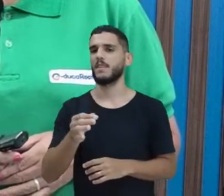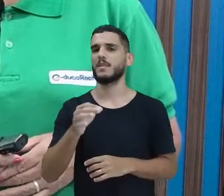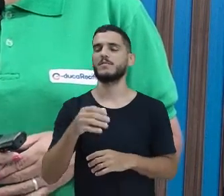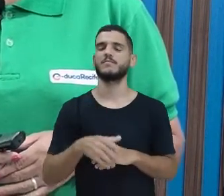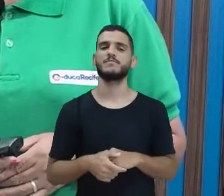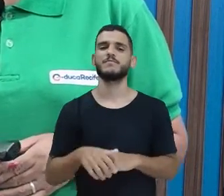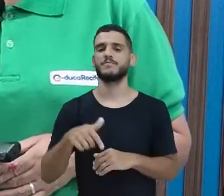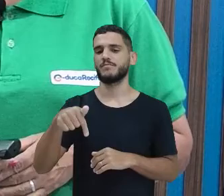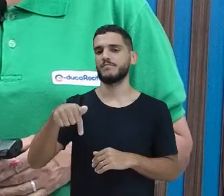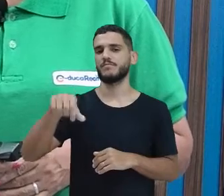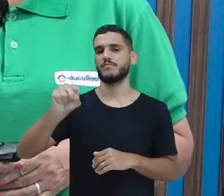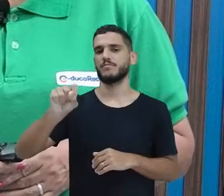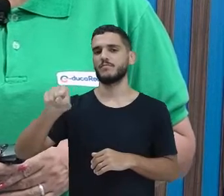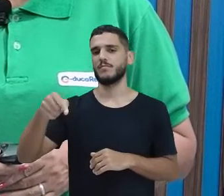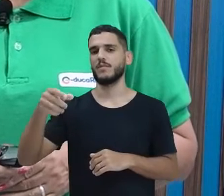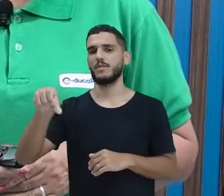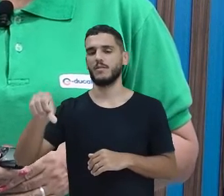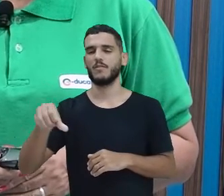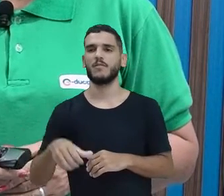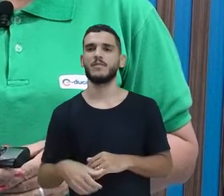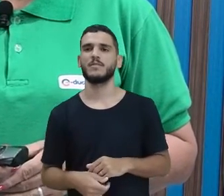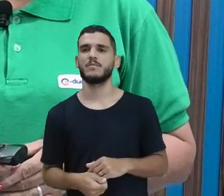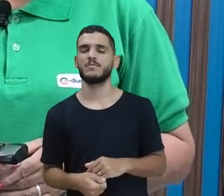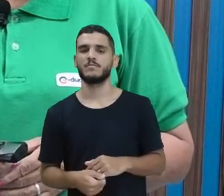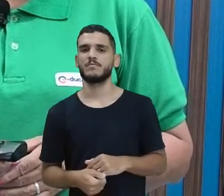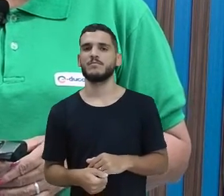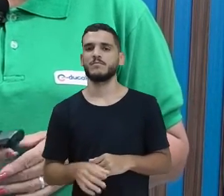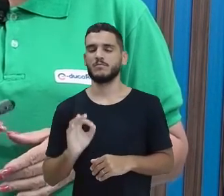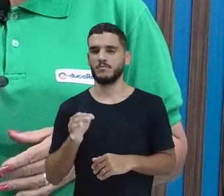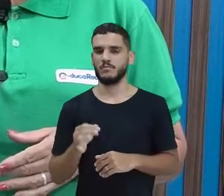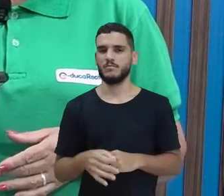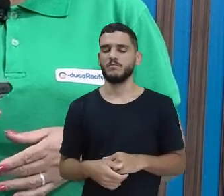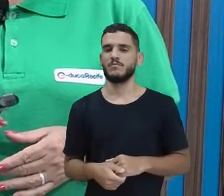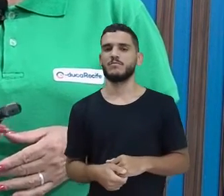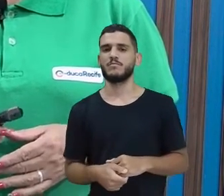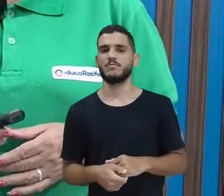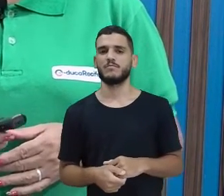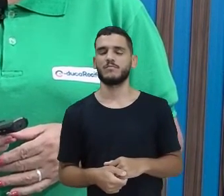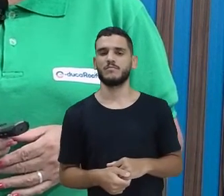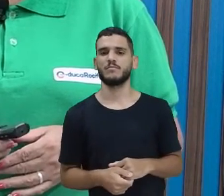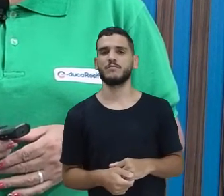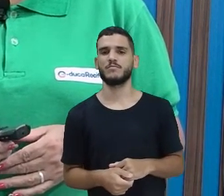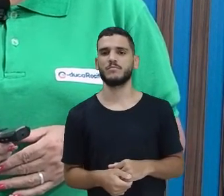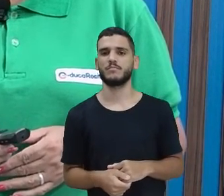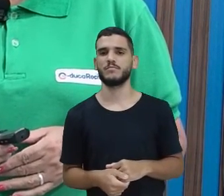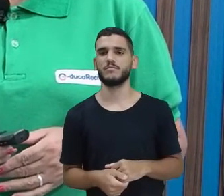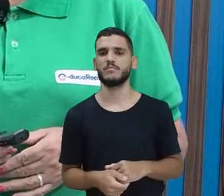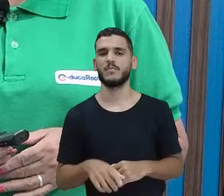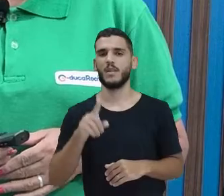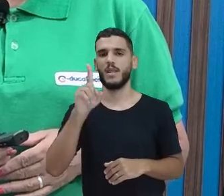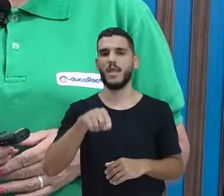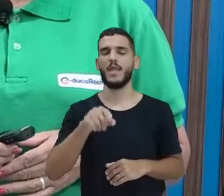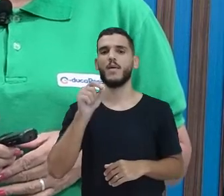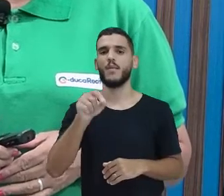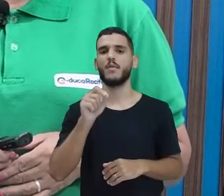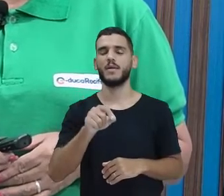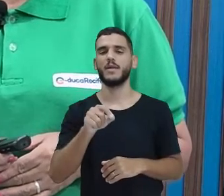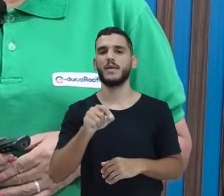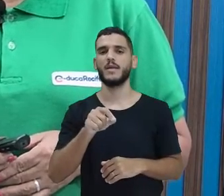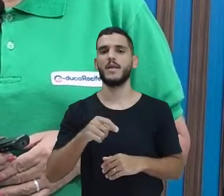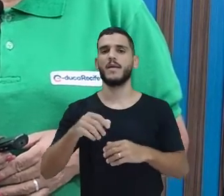peso, 78,9, certo? É a média de peso,